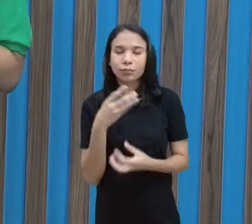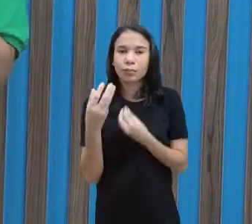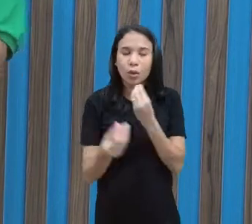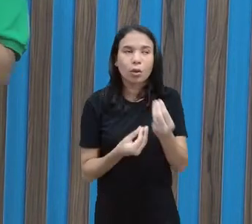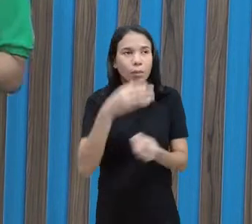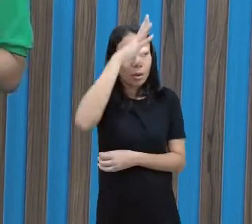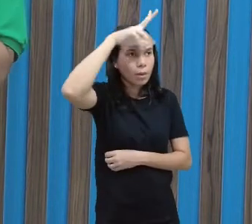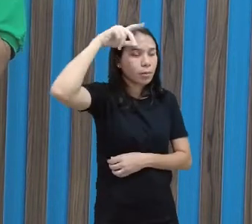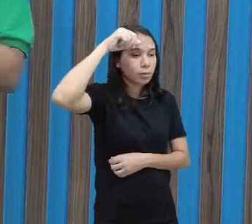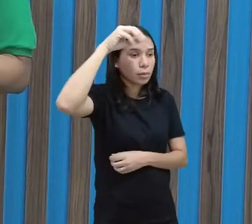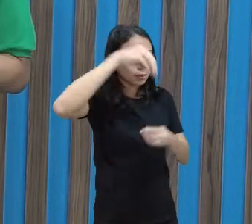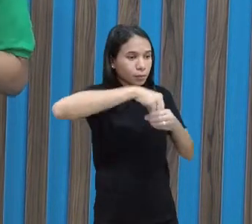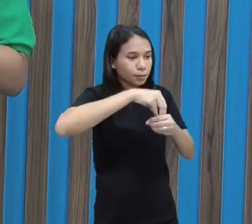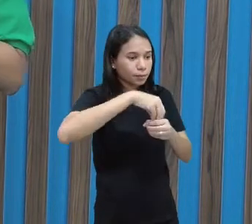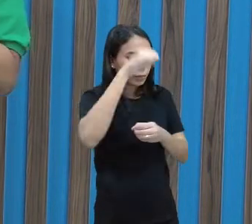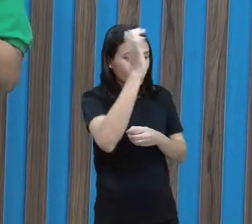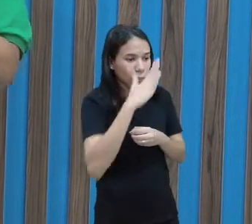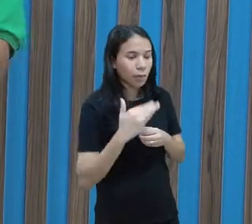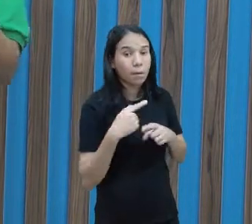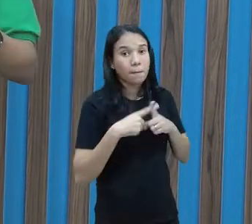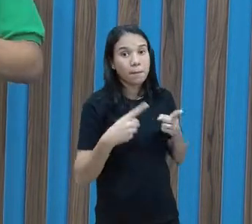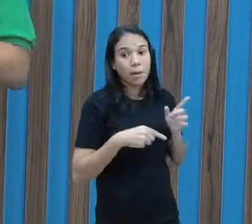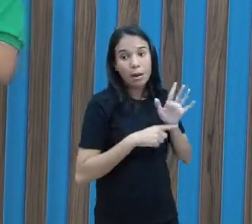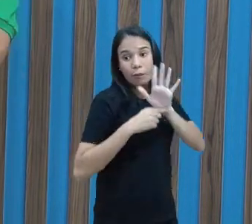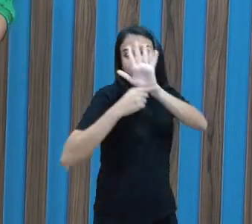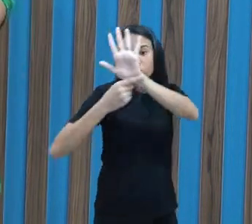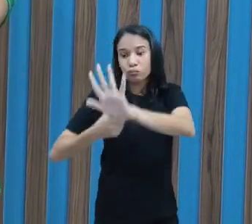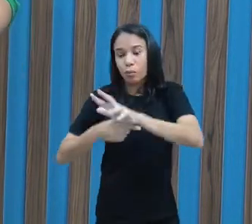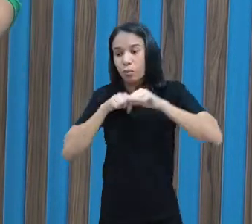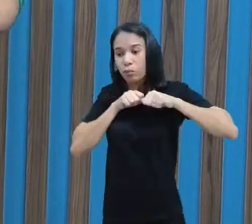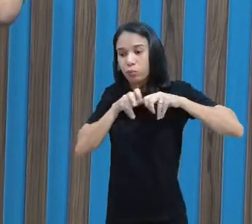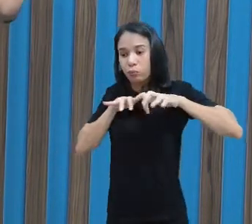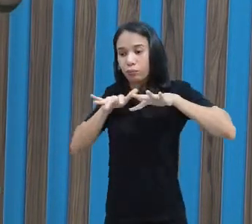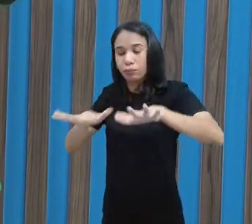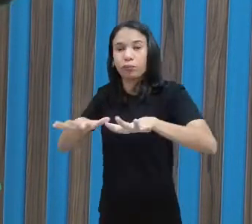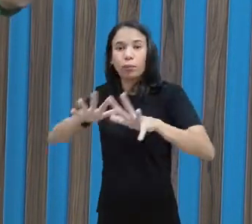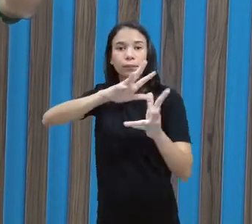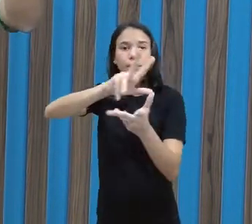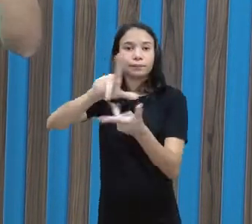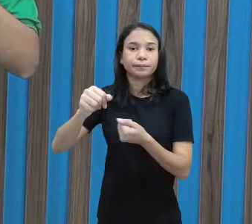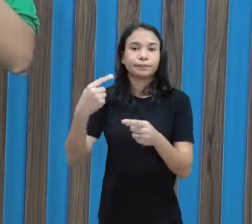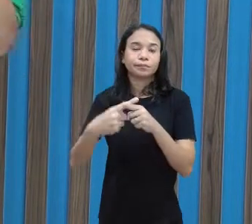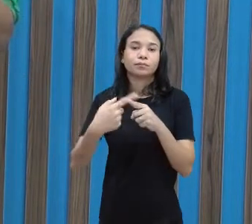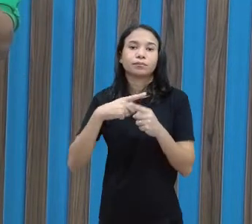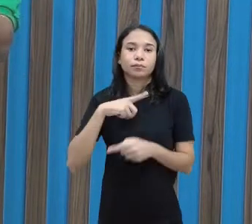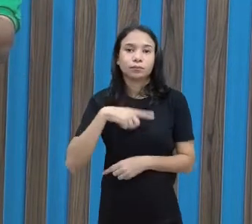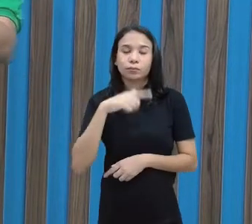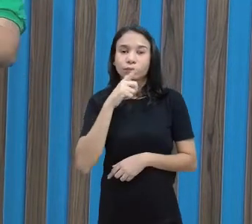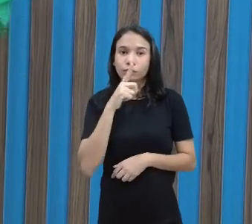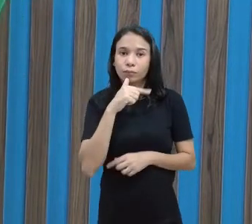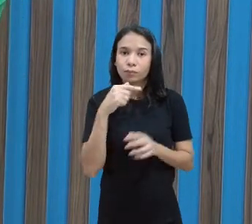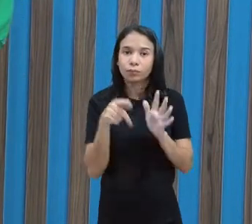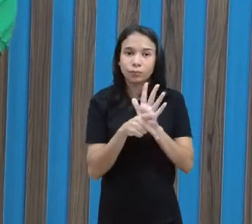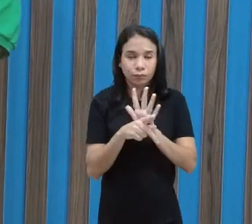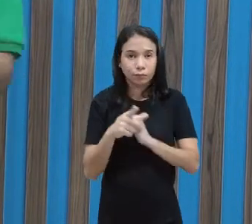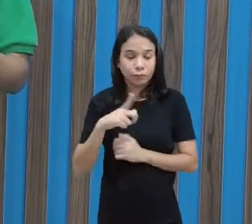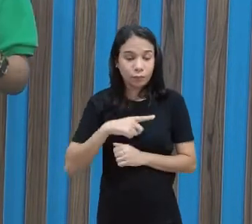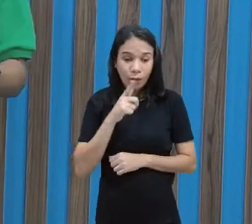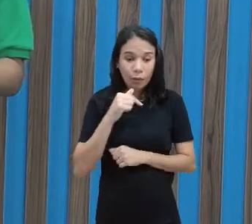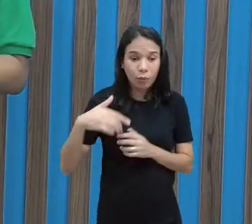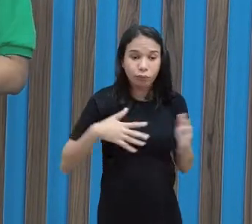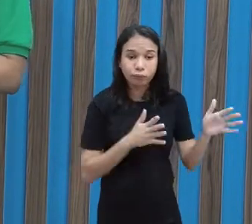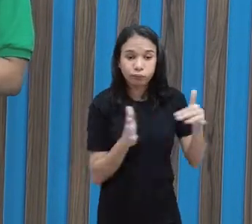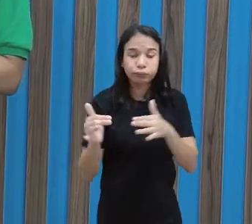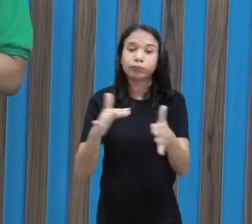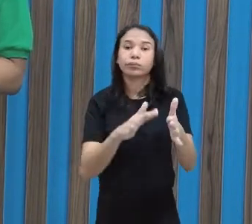Com a fotossíntese, né? Então, não só isso, mas também com a liberação de água na atmosfera, né? Tem os rios voadores,